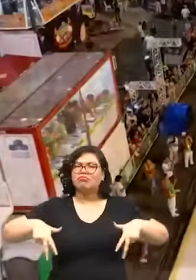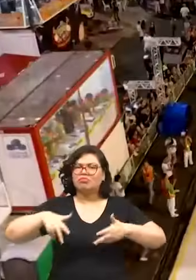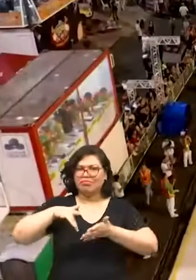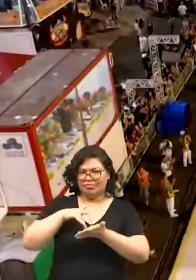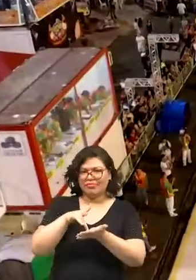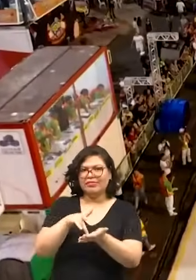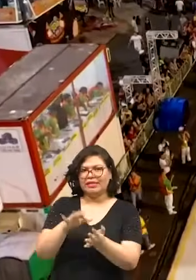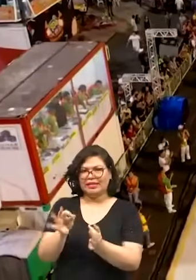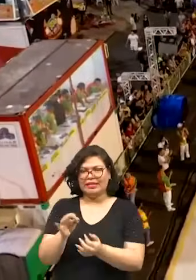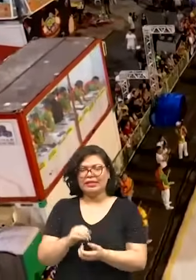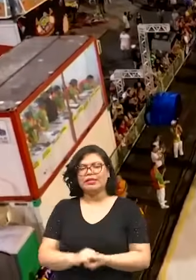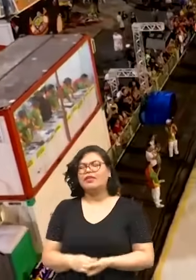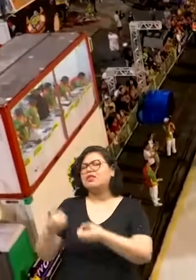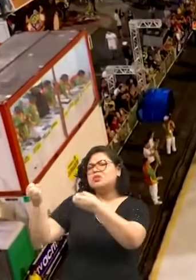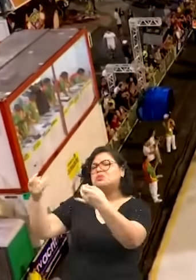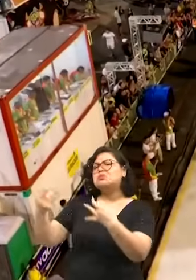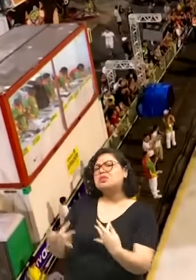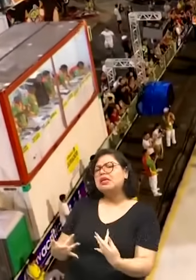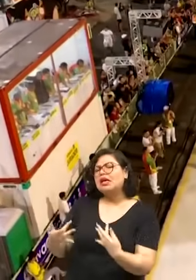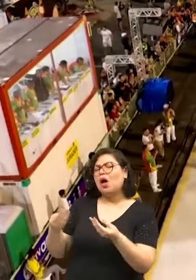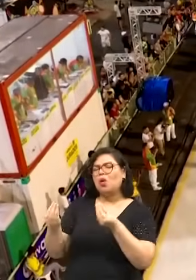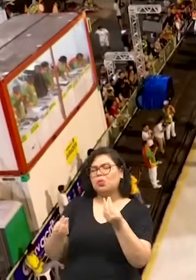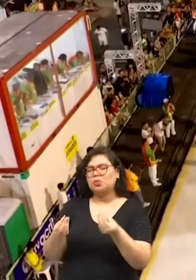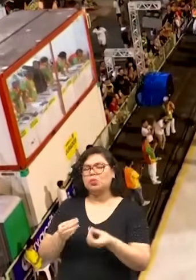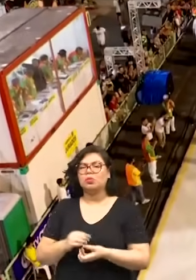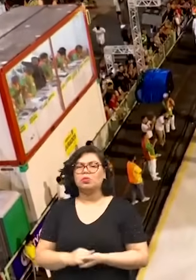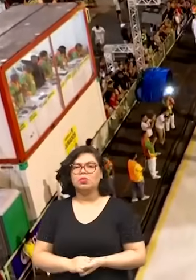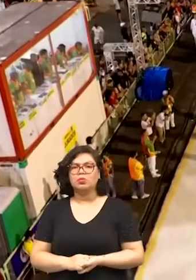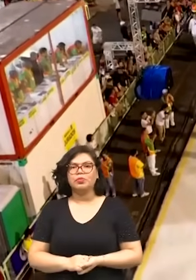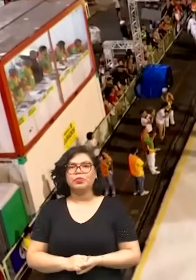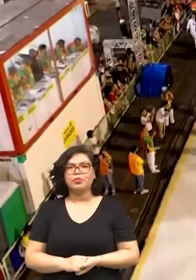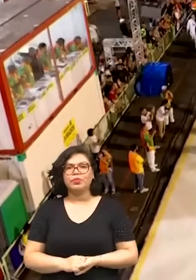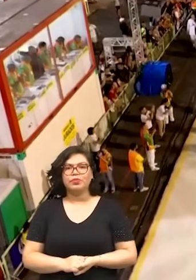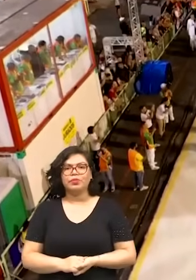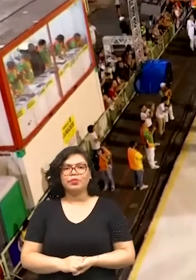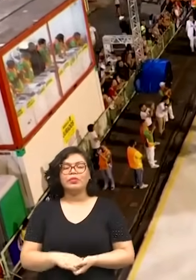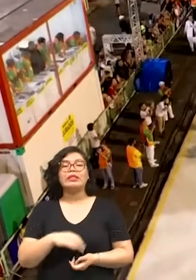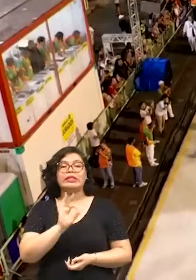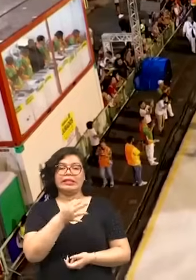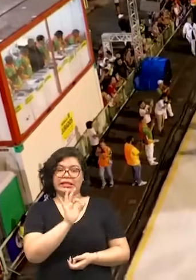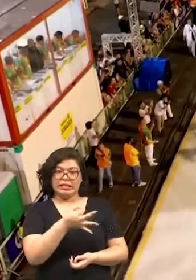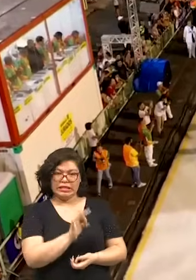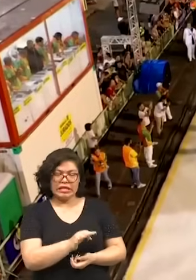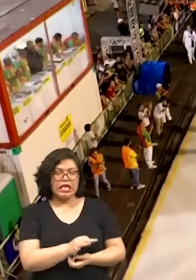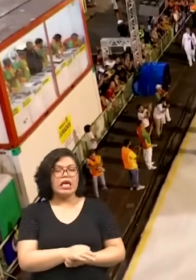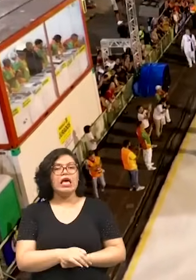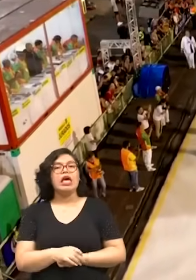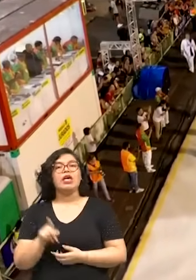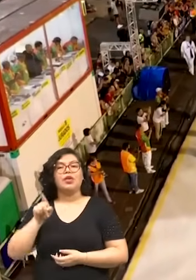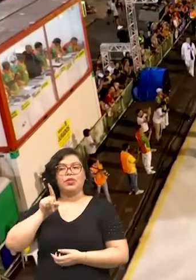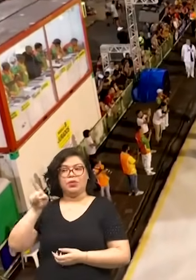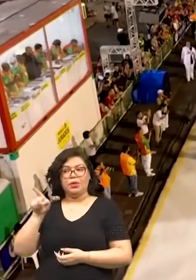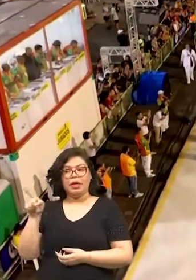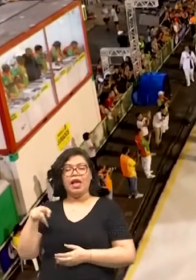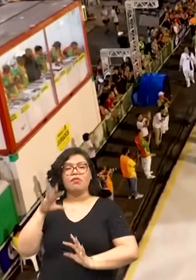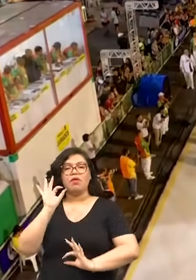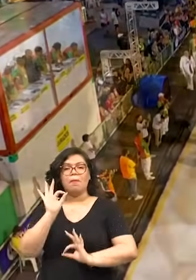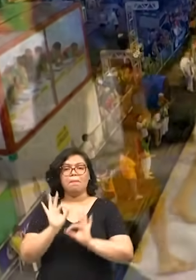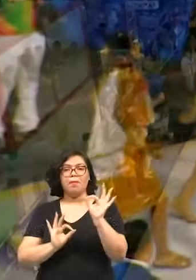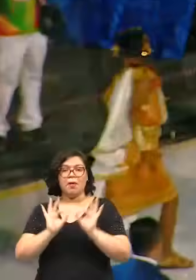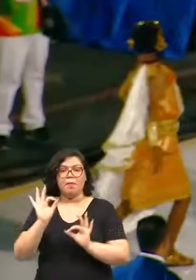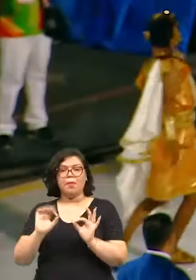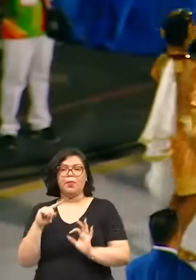é, Alessandra? Conta pra gente um pouquinho mais. É isso mesmo. Este carro, que foi confeccionado pelos